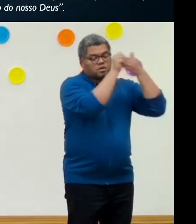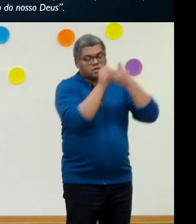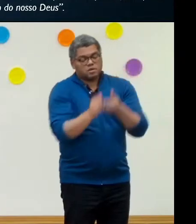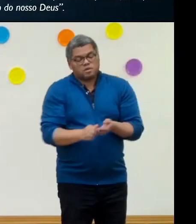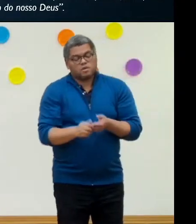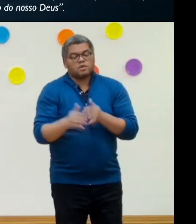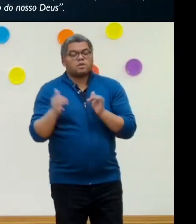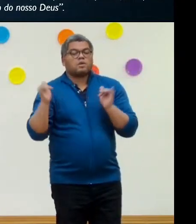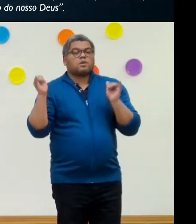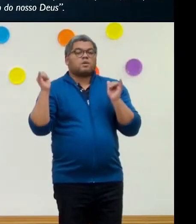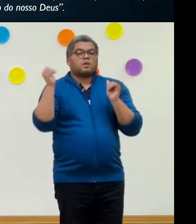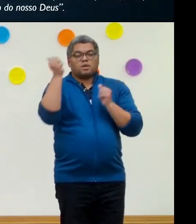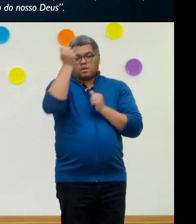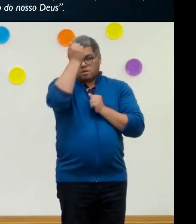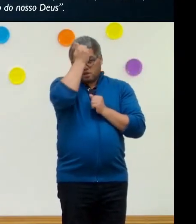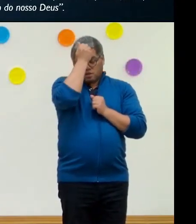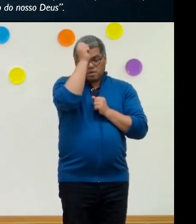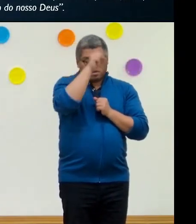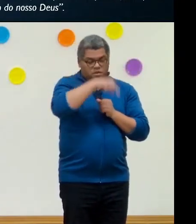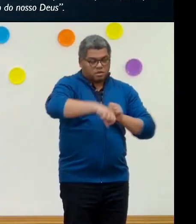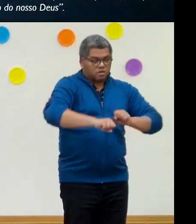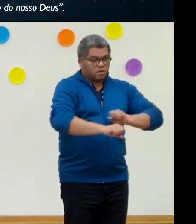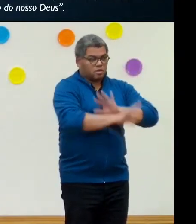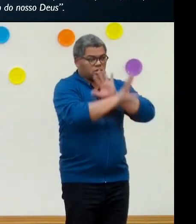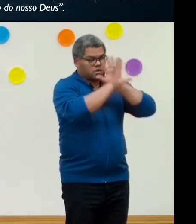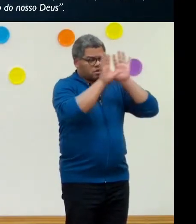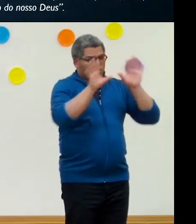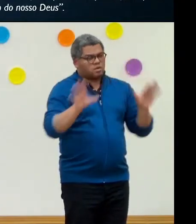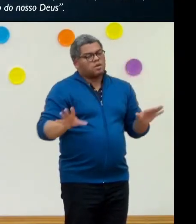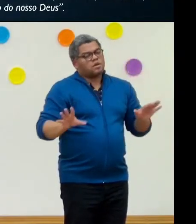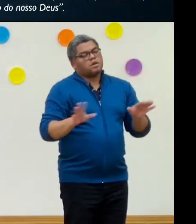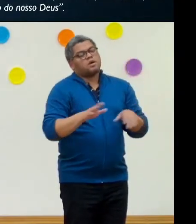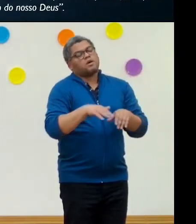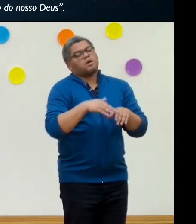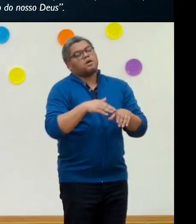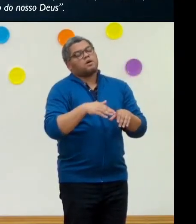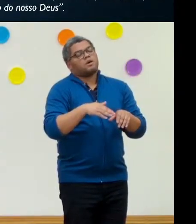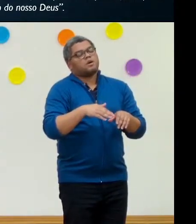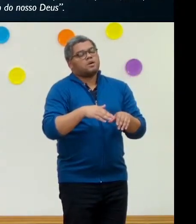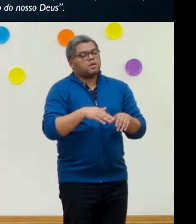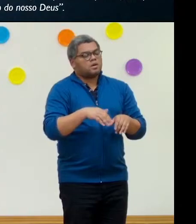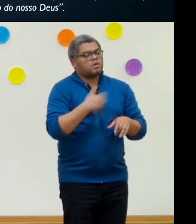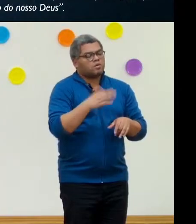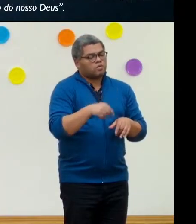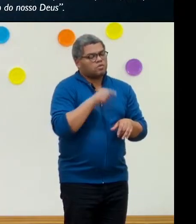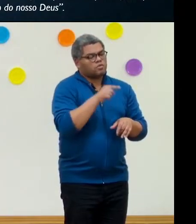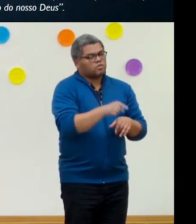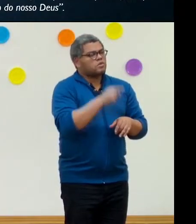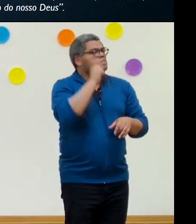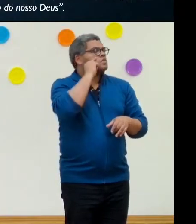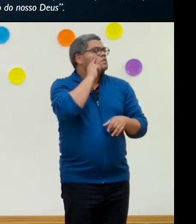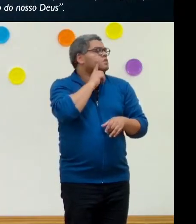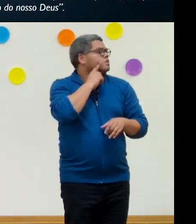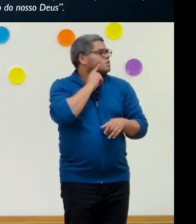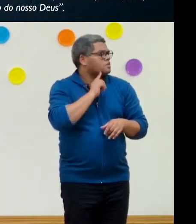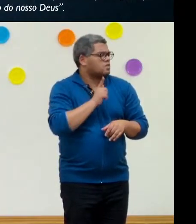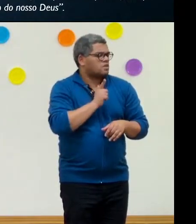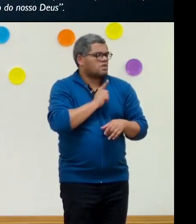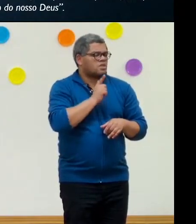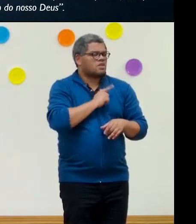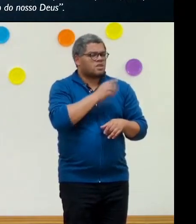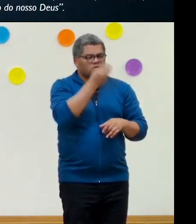é do Senhor. Quando você chora pelo seu pecado. Quando você tem nojo